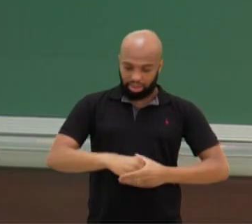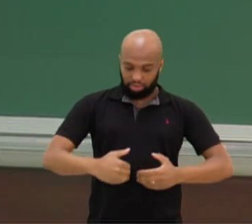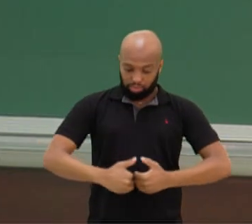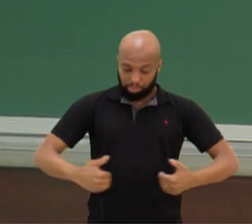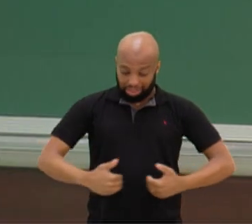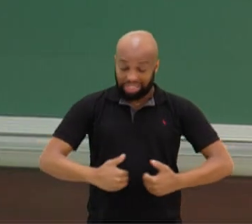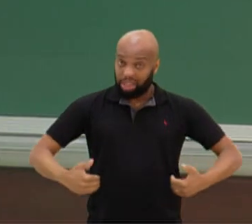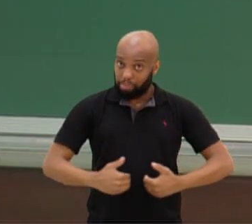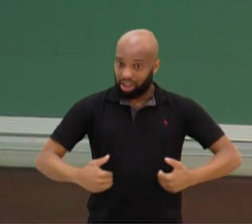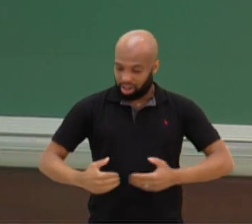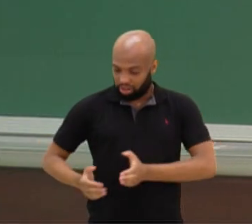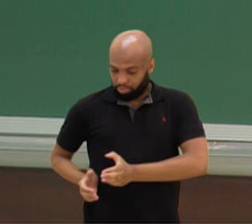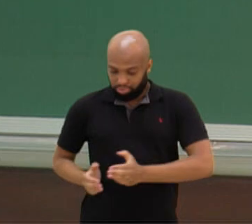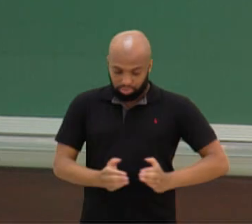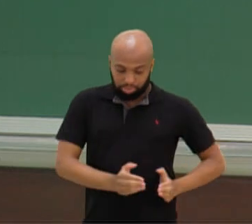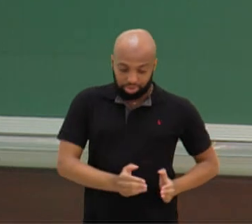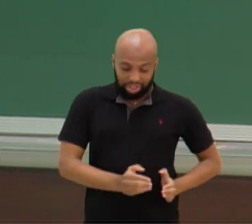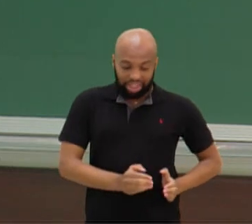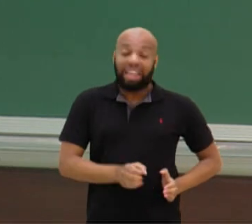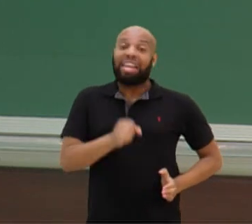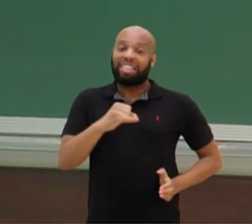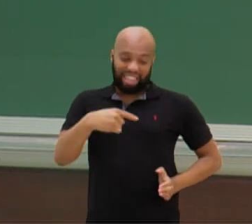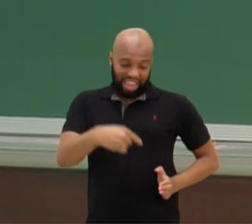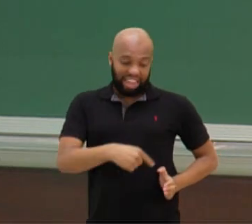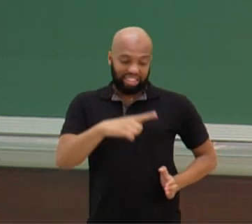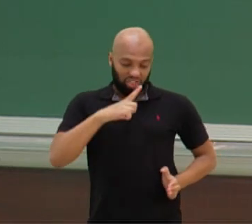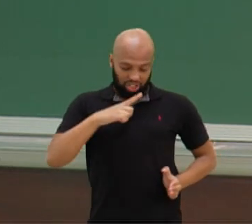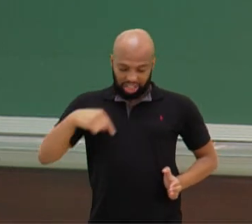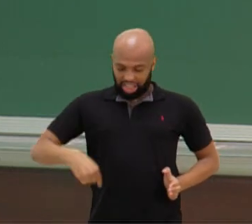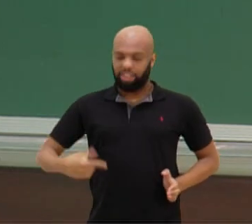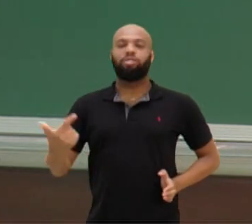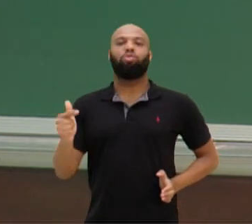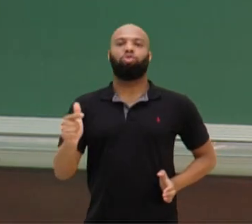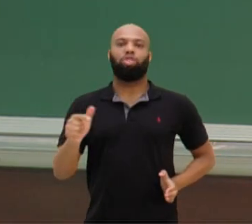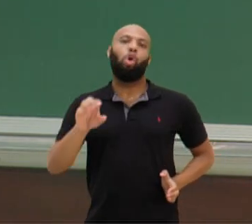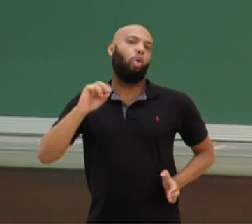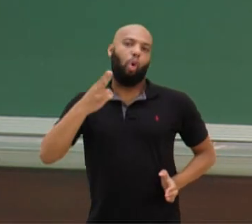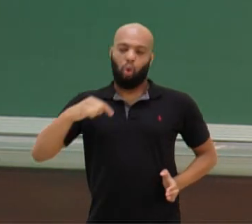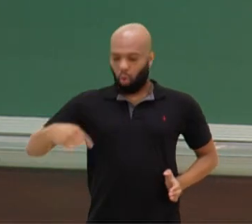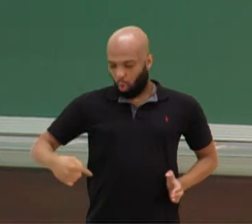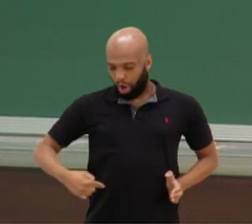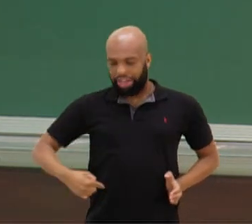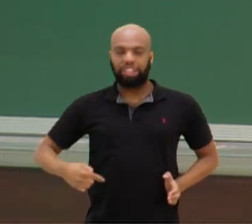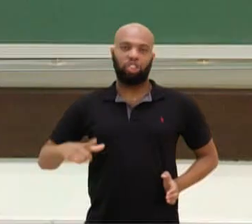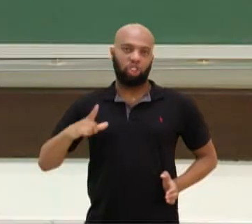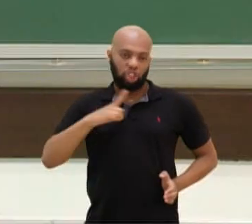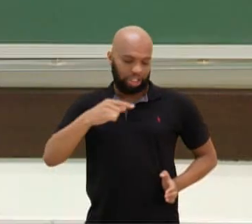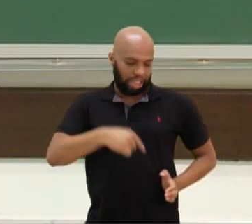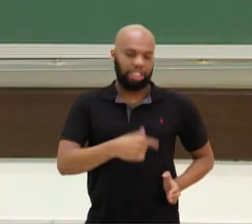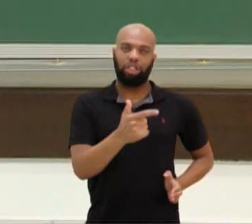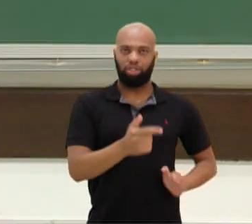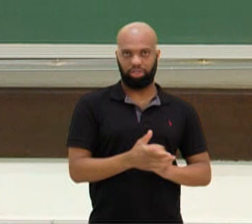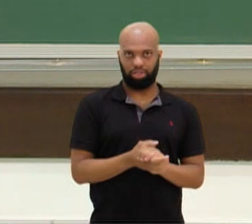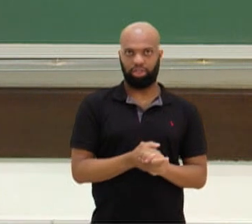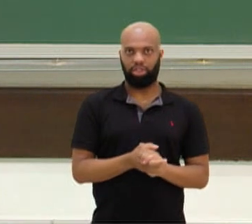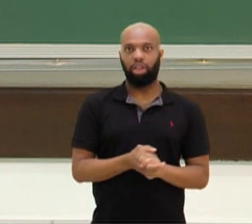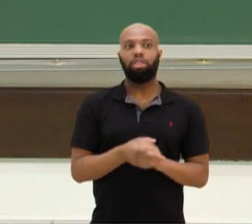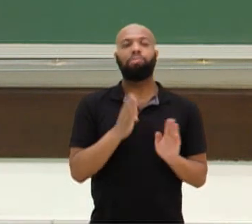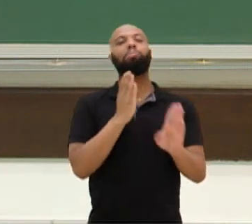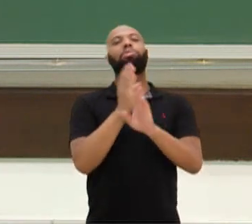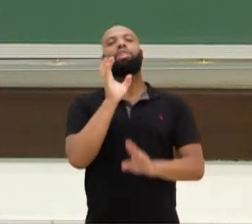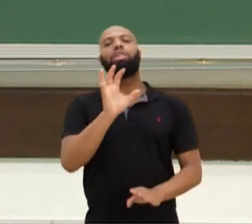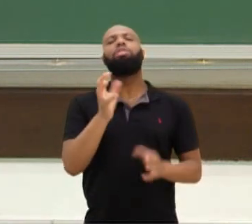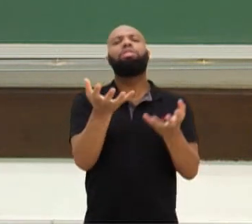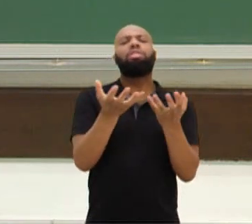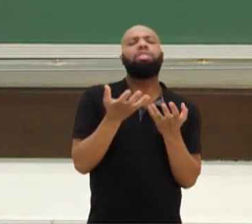de gêmeos que eles analisaram, 6 eram discordantes, ou seja, um tinha e o outro não tinha. Tá? E daí eles queriam